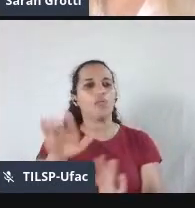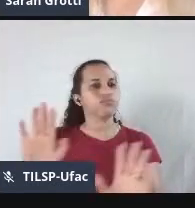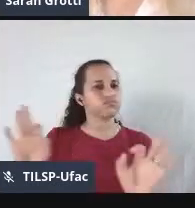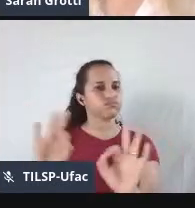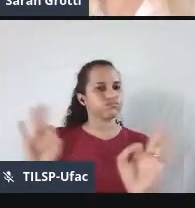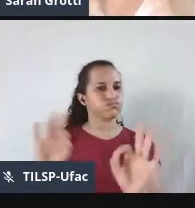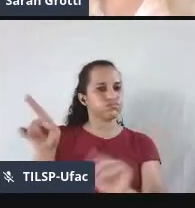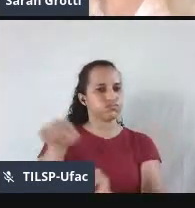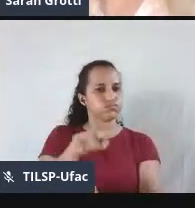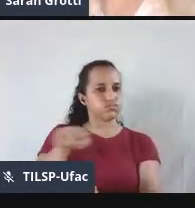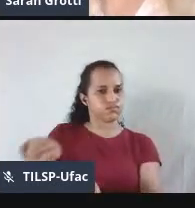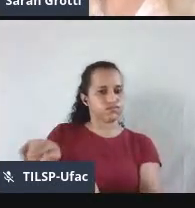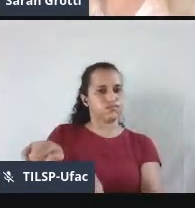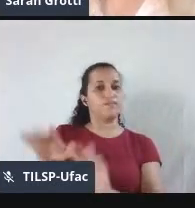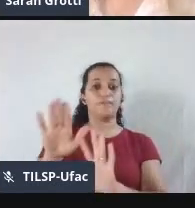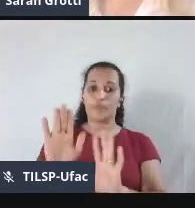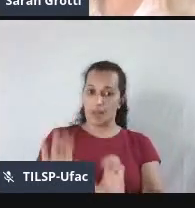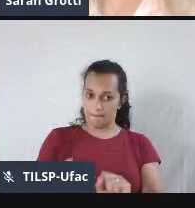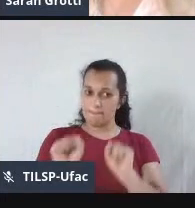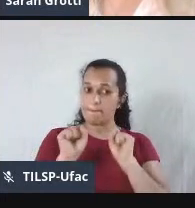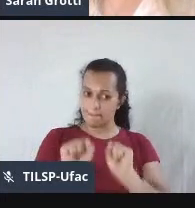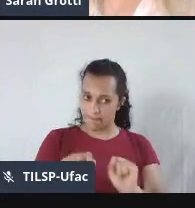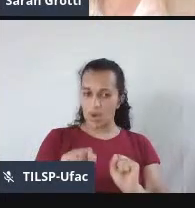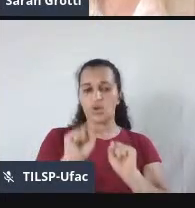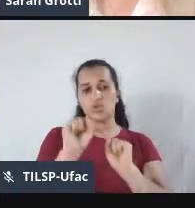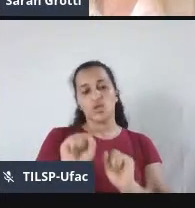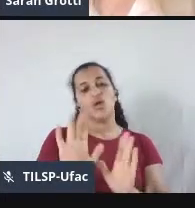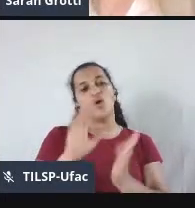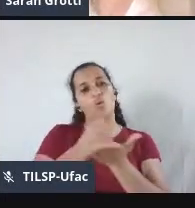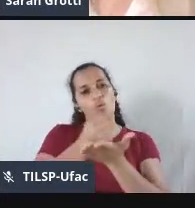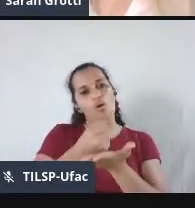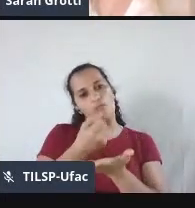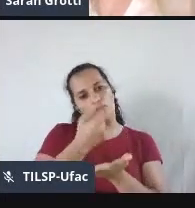origem animal, pode haver necessidade de suplementação.